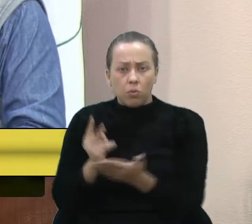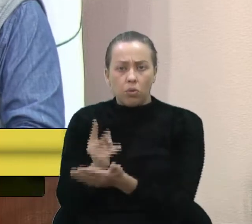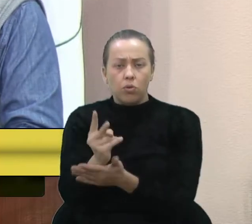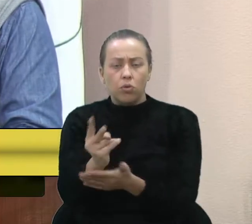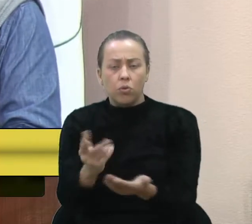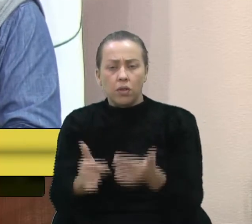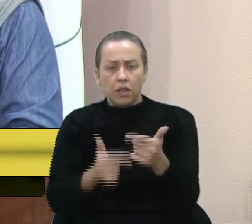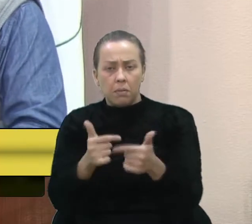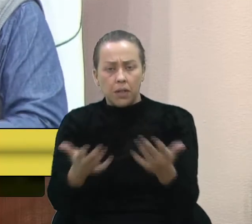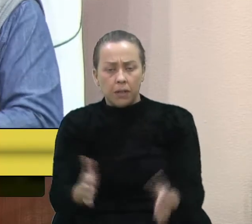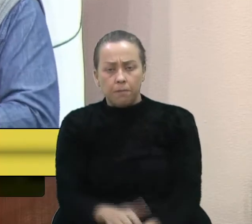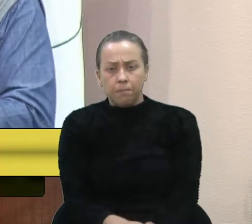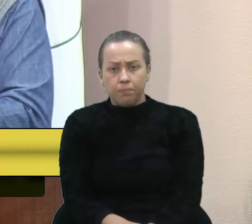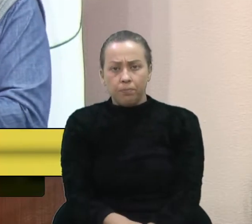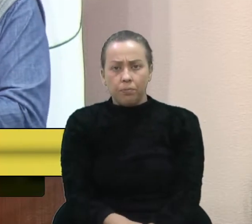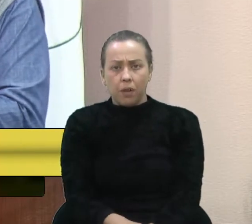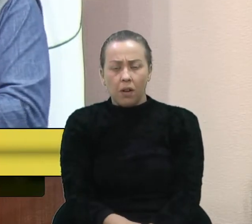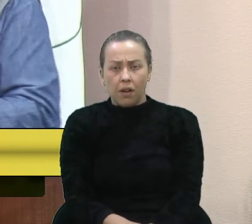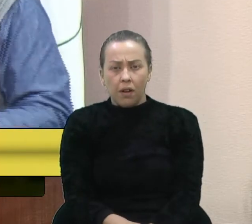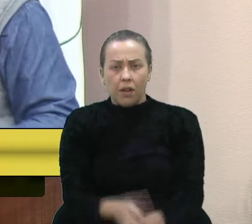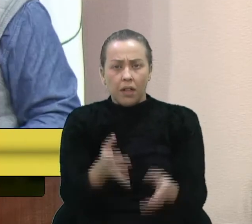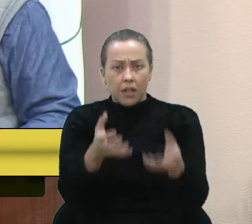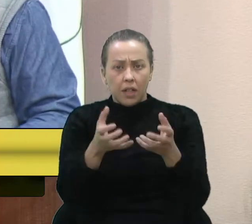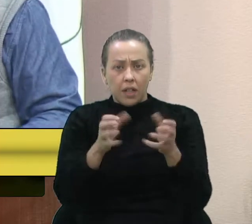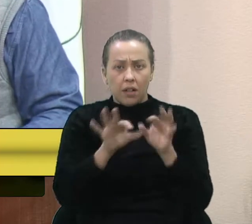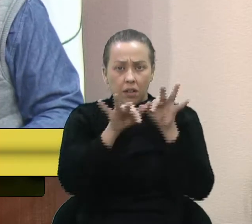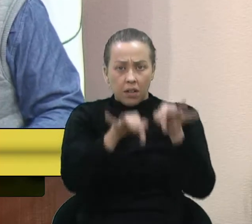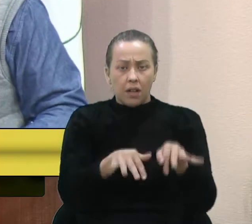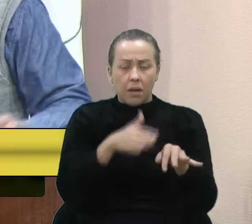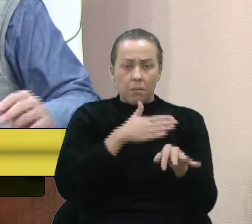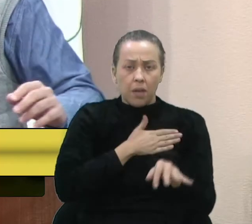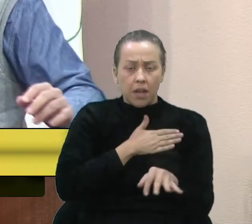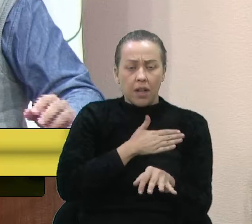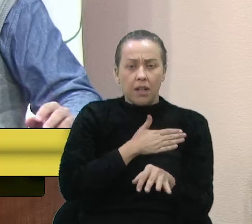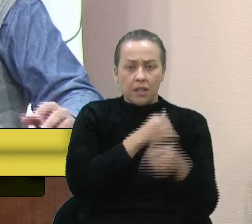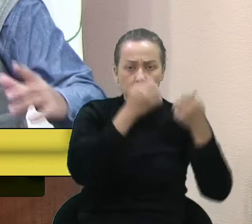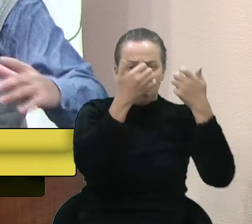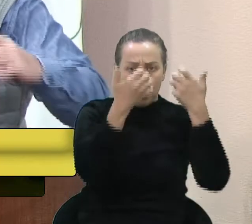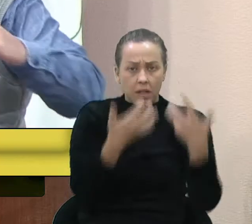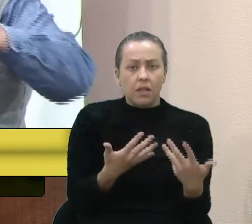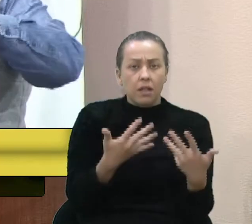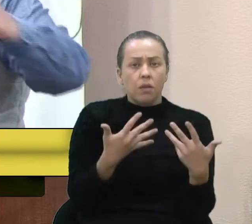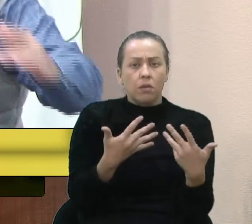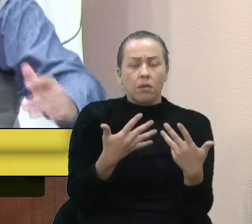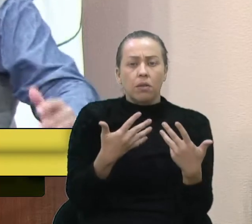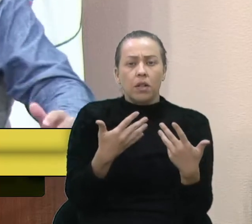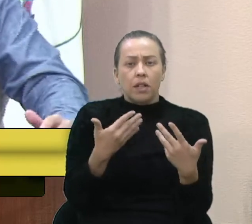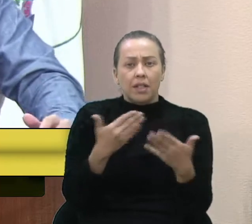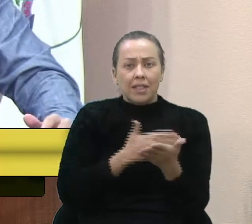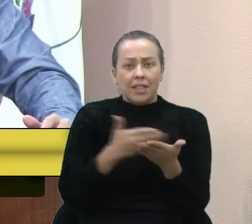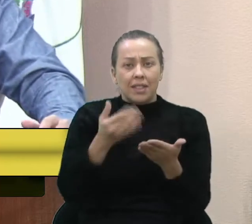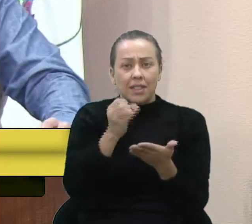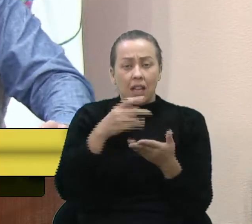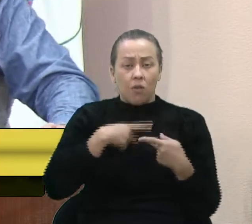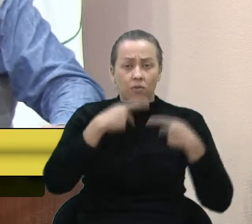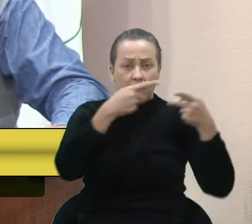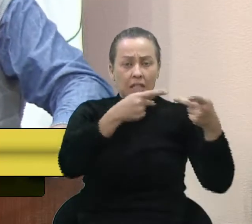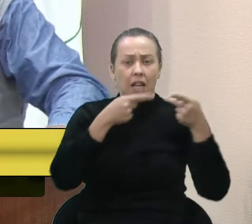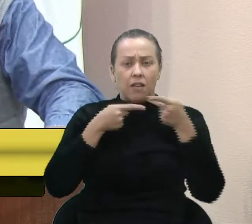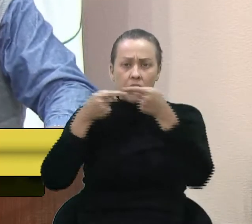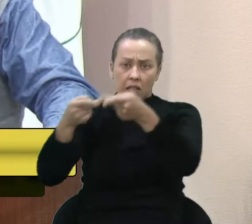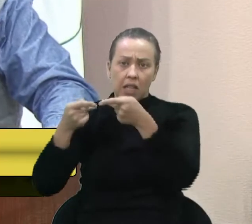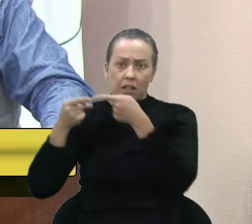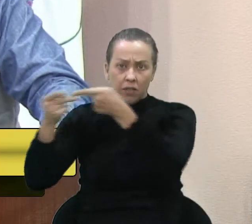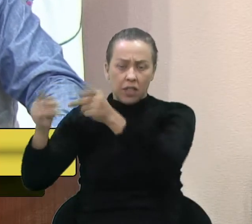efetivamente. Eu queria, né, concluir a minha fala dizendo que a partir dessas visitas, a partir